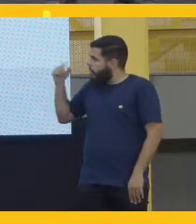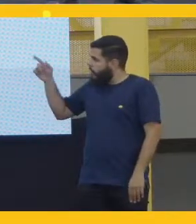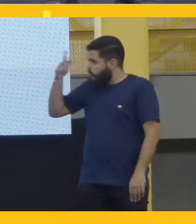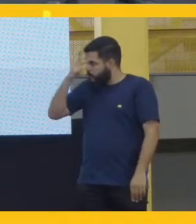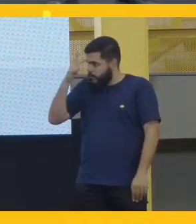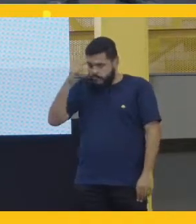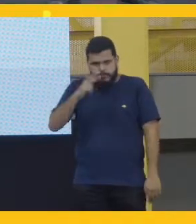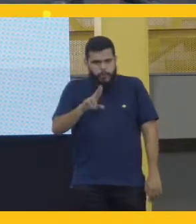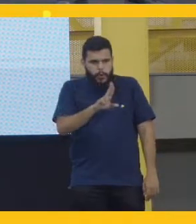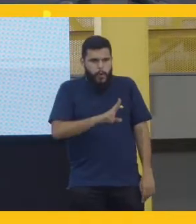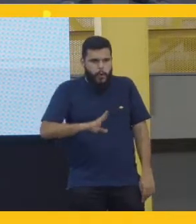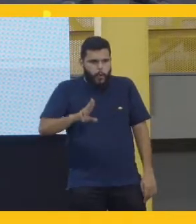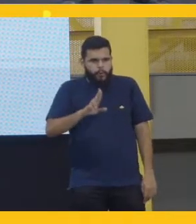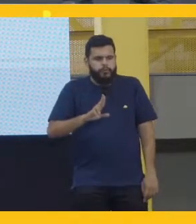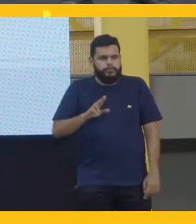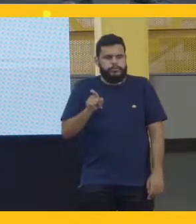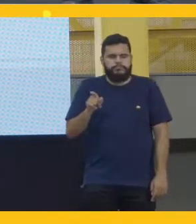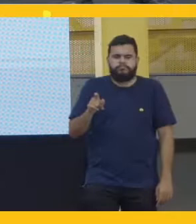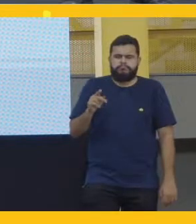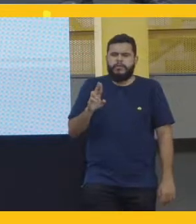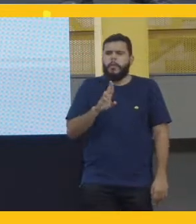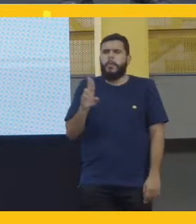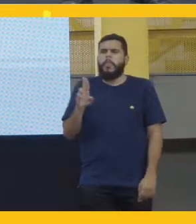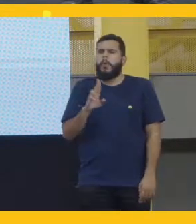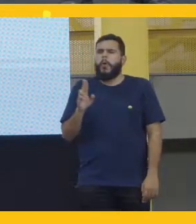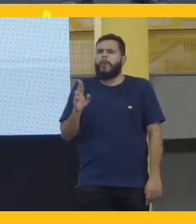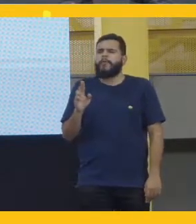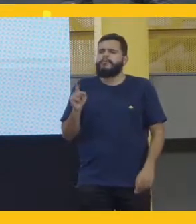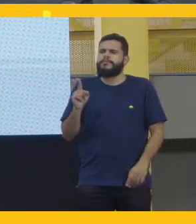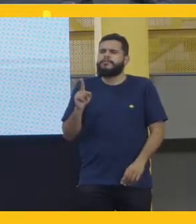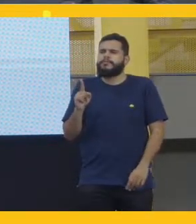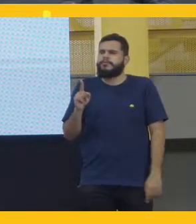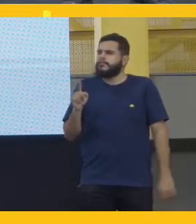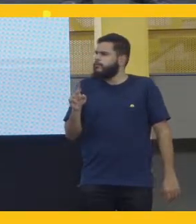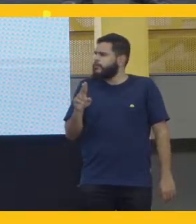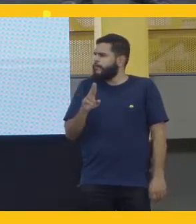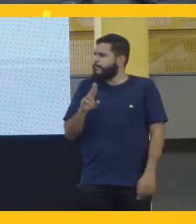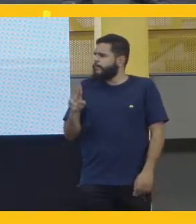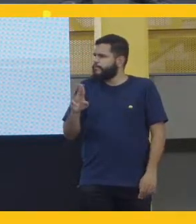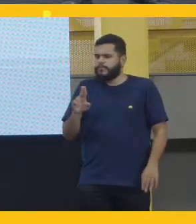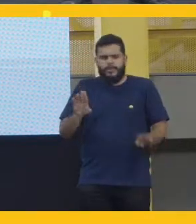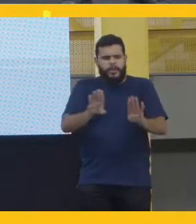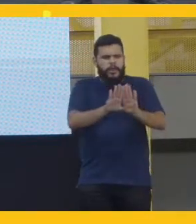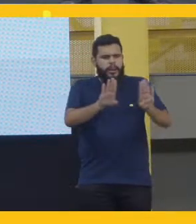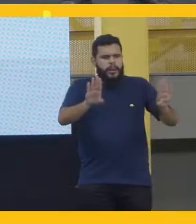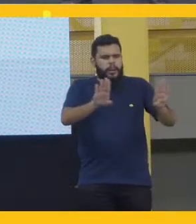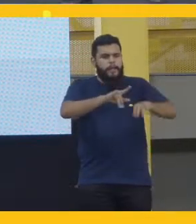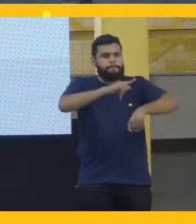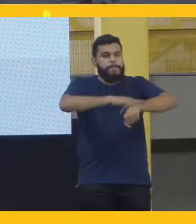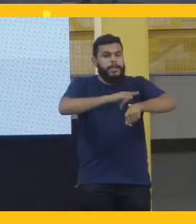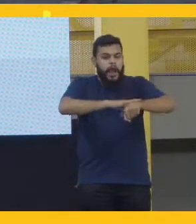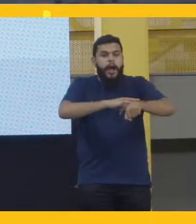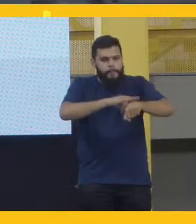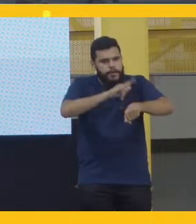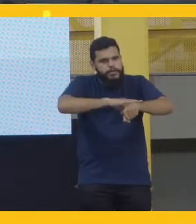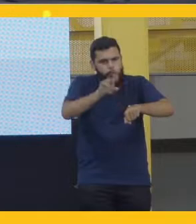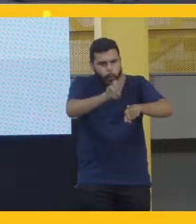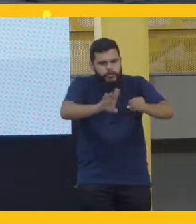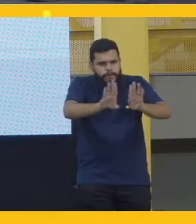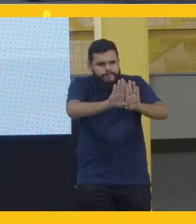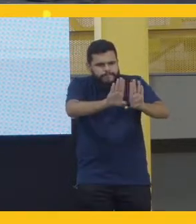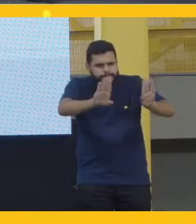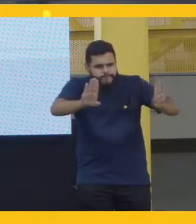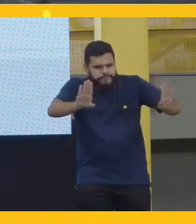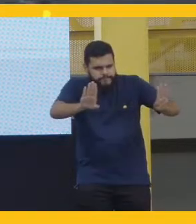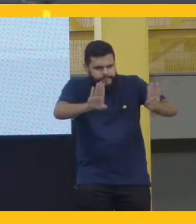usar em... Como é que é o nome daquele bagulho? Para tomar banho? Box de banheiro.